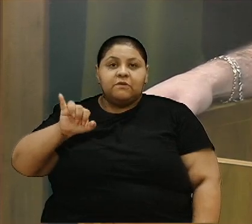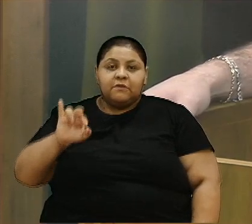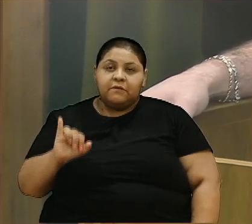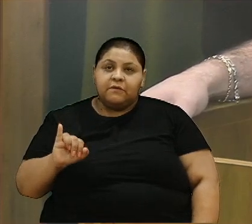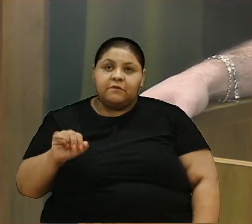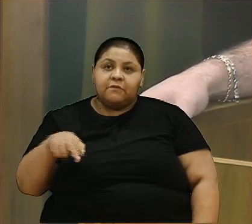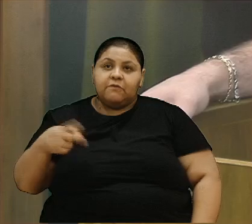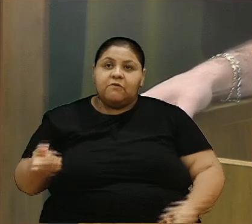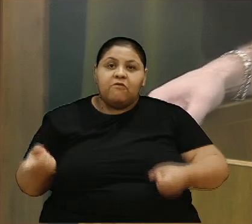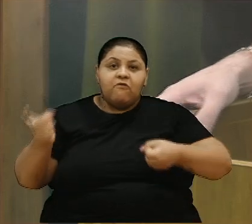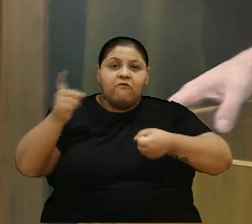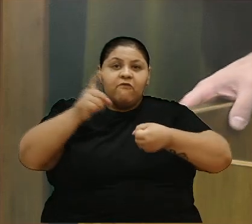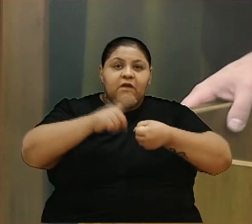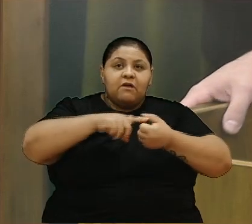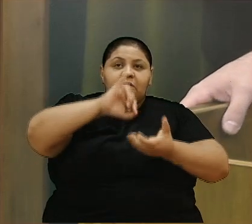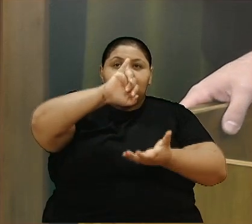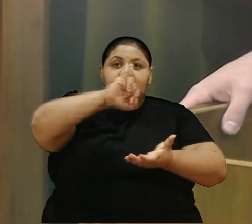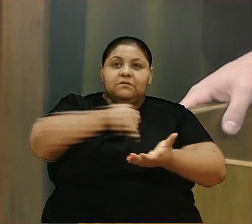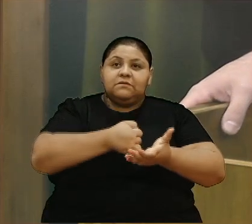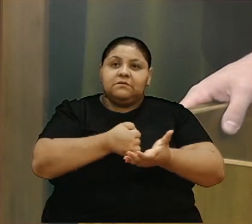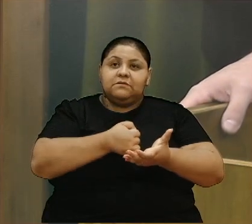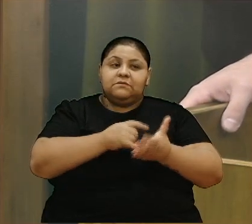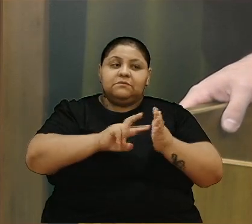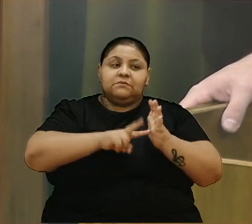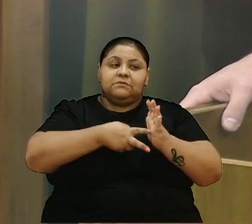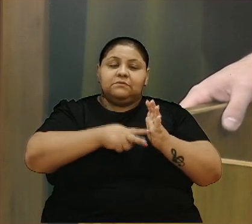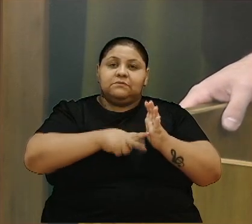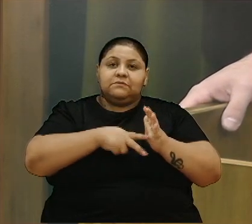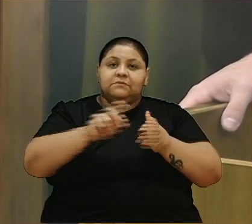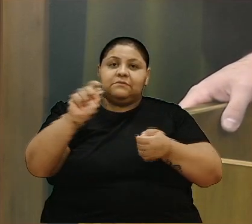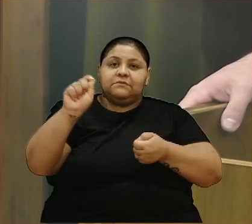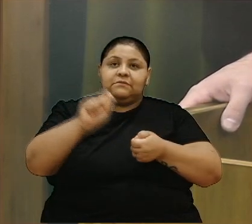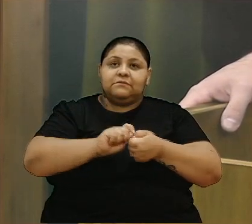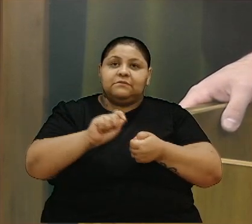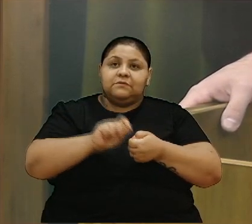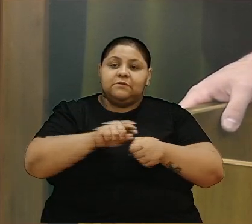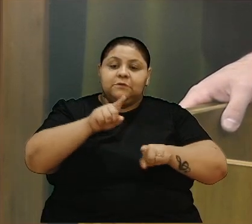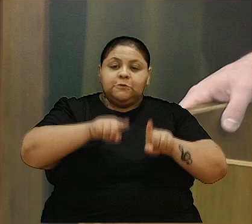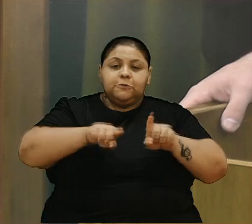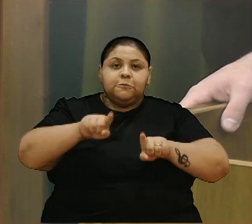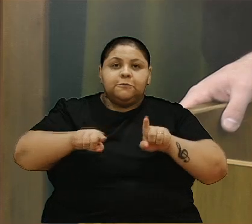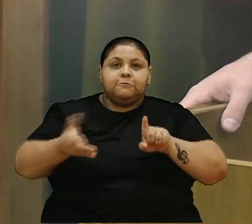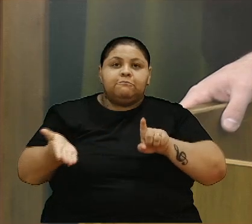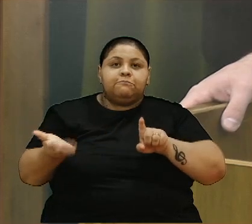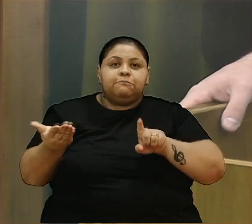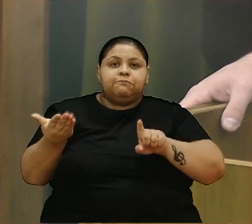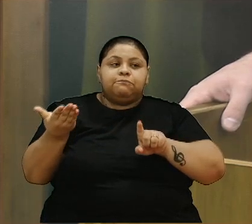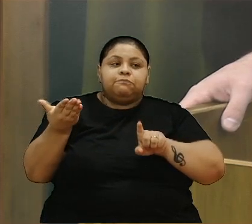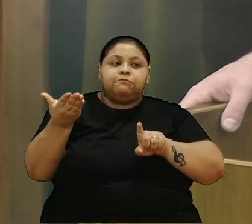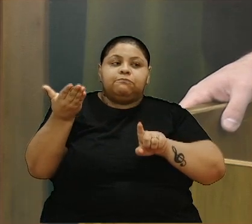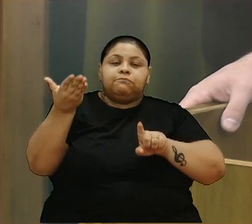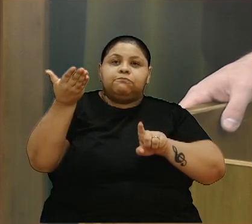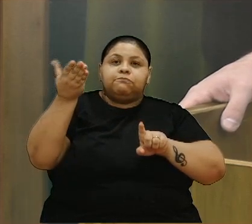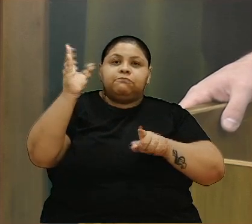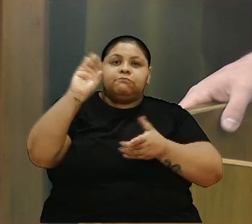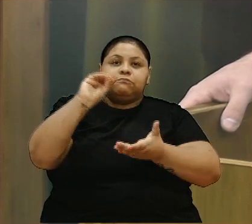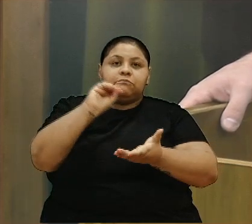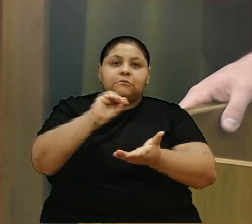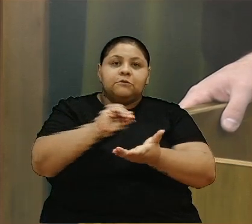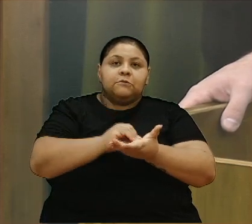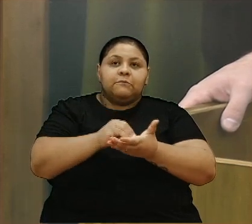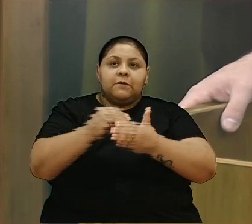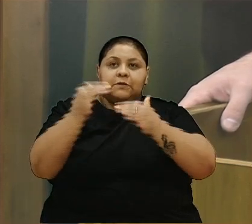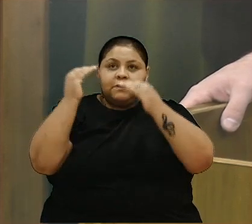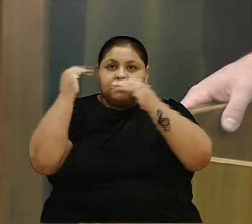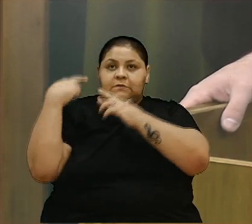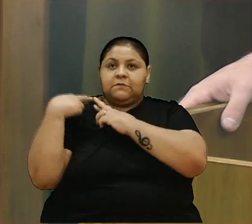retornar o imposto sindical, fazer a inflação subir com uma irresponsabilidade